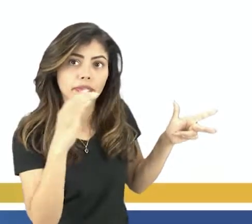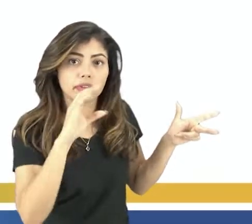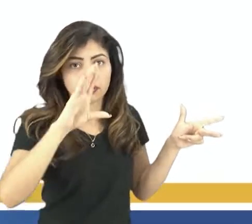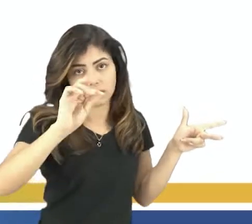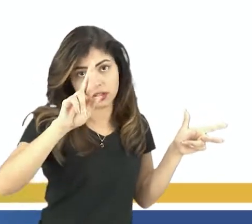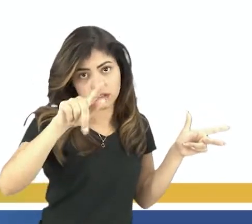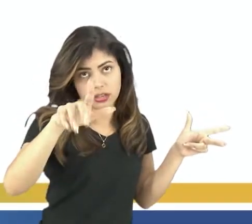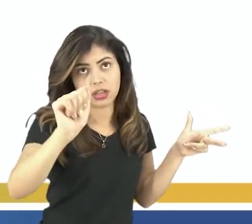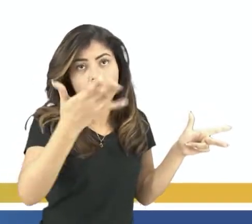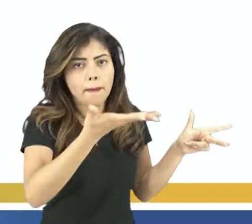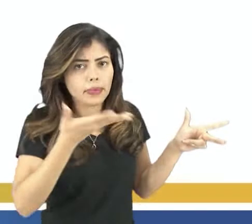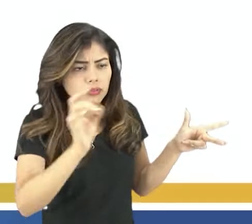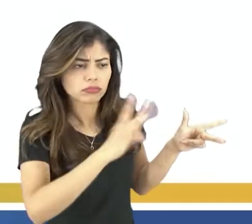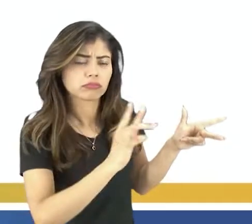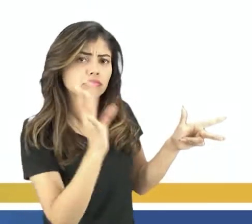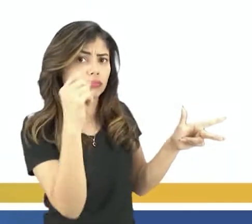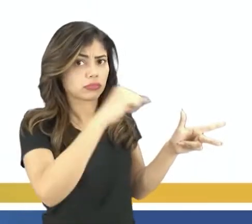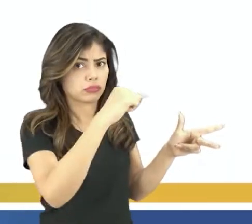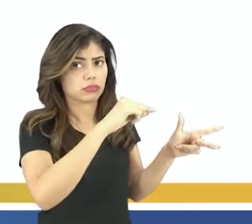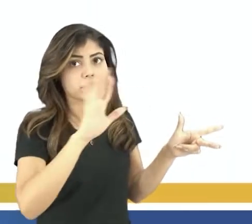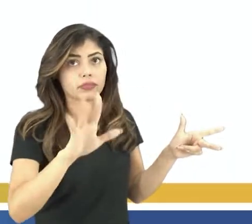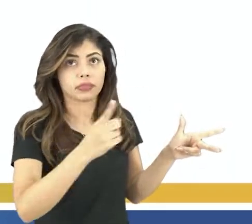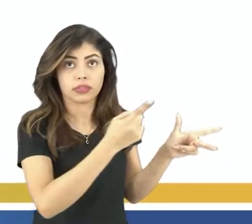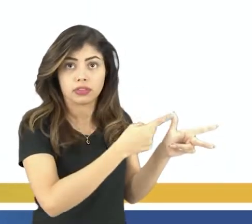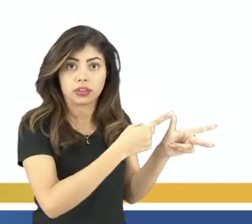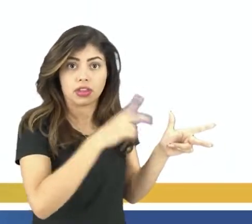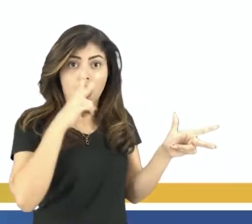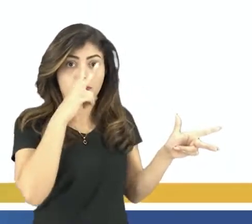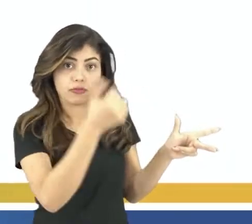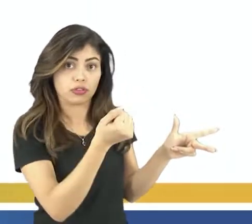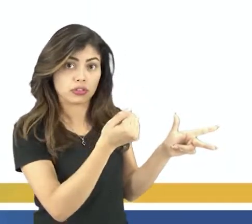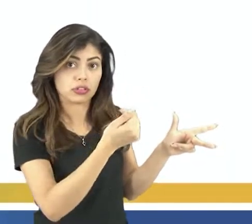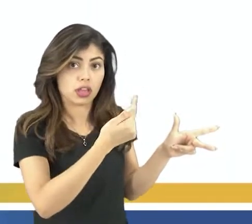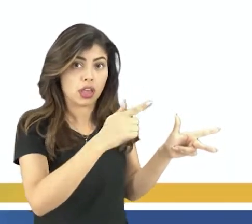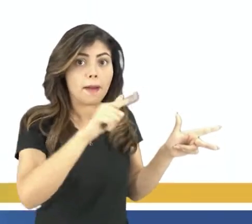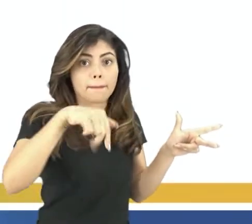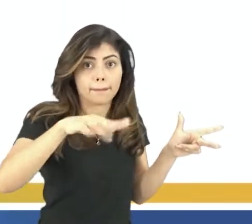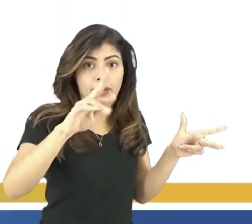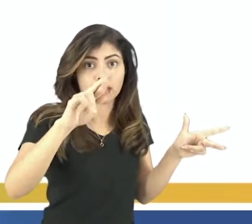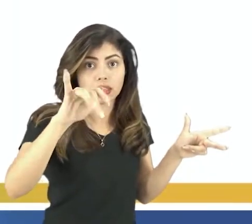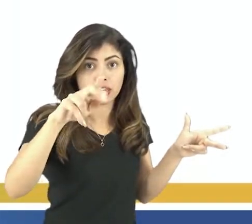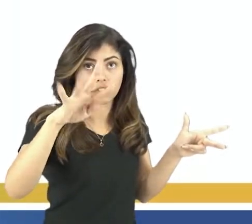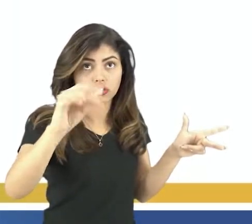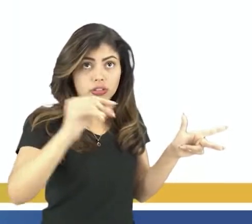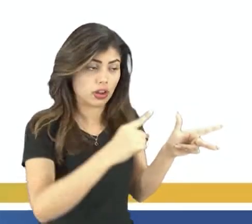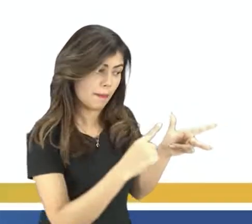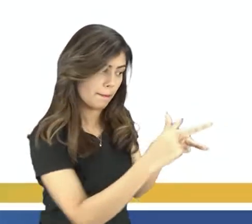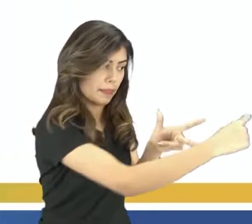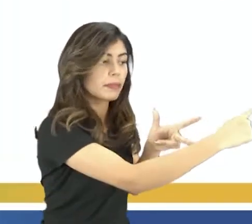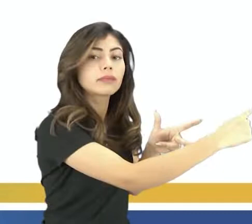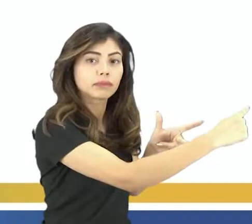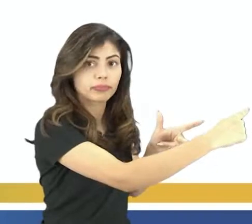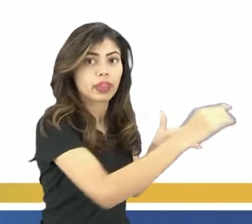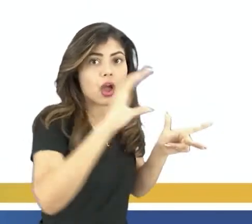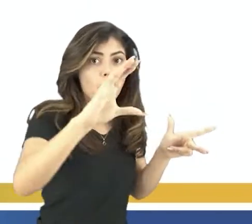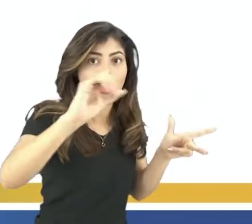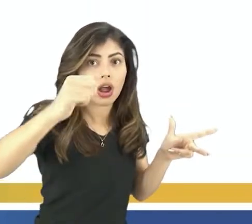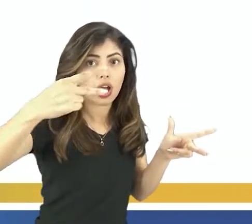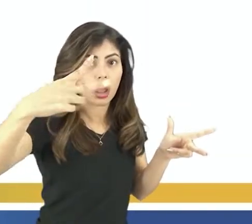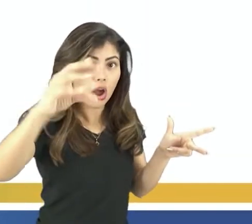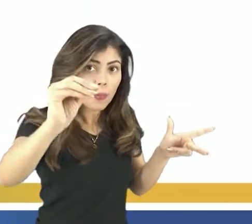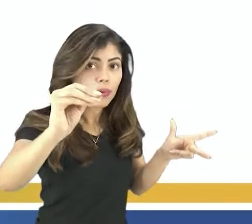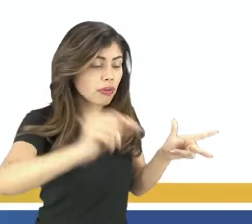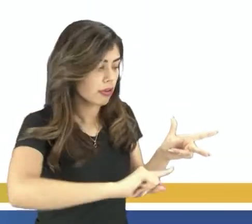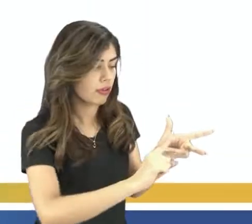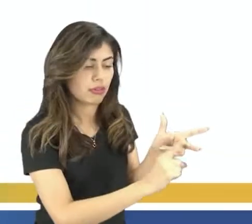carga. Então, basicamente, você tem esse desenho. O de cima é a força magnética, para o lado é o campo magnético